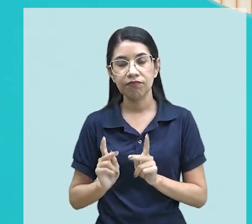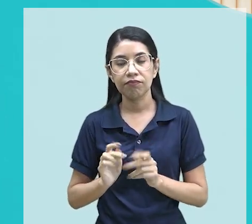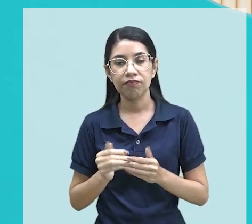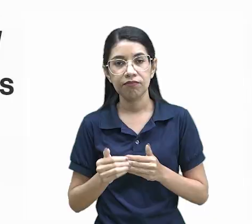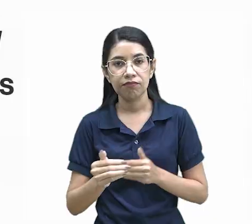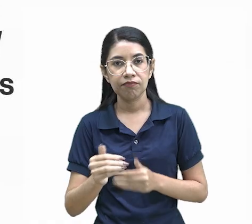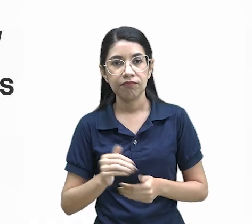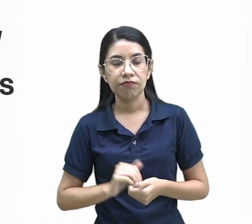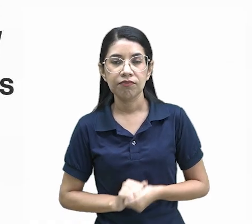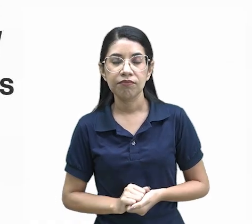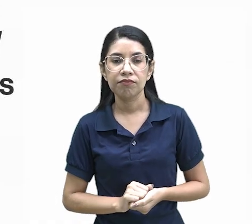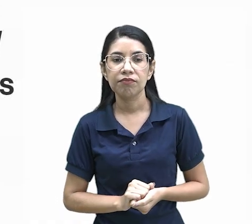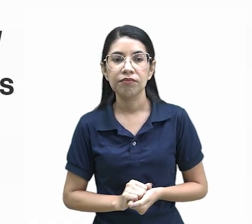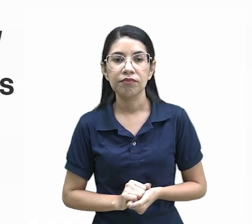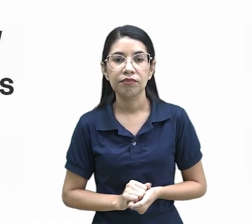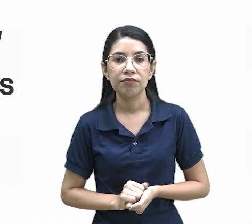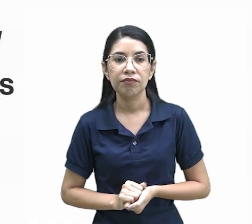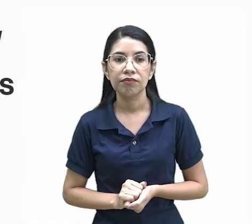Vamos continuar.